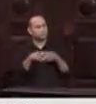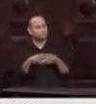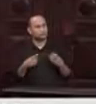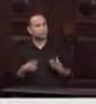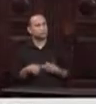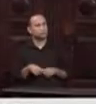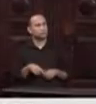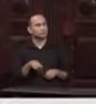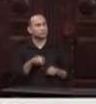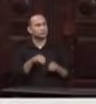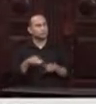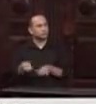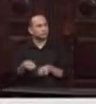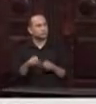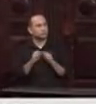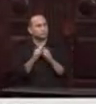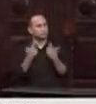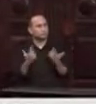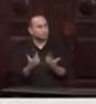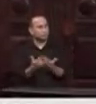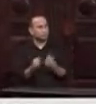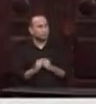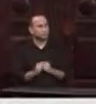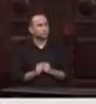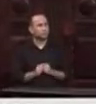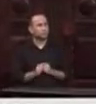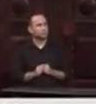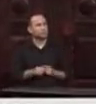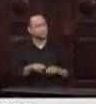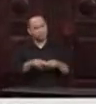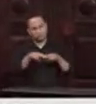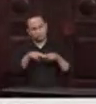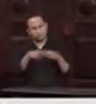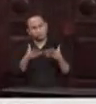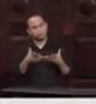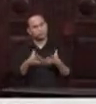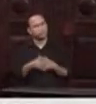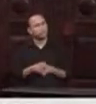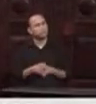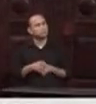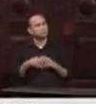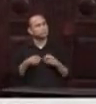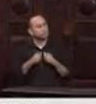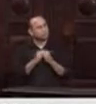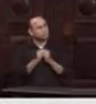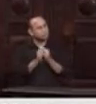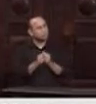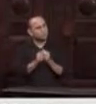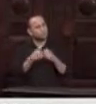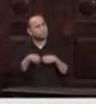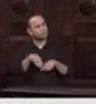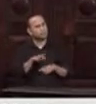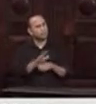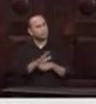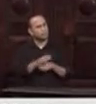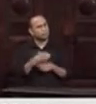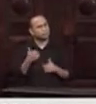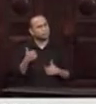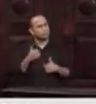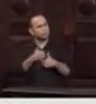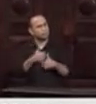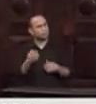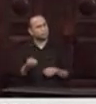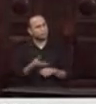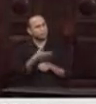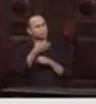Assembleia, ao Conselho Estadual de Educação, presidente Cláudio Bittencourt, para, enfim, acompanhar e prestigiar a solenidade de posse da